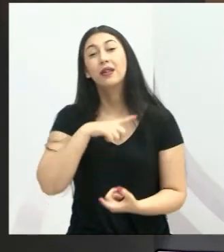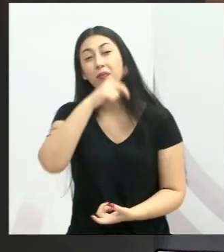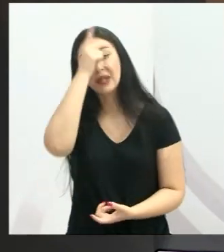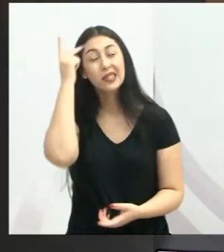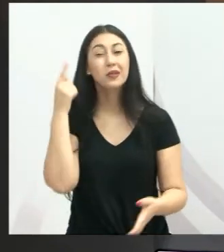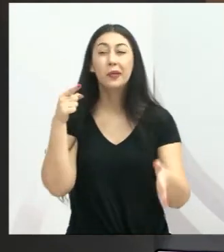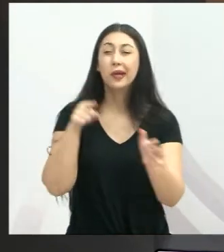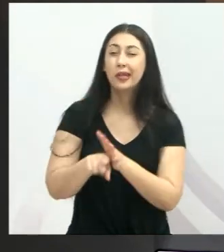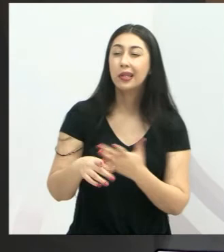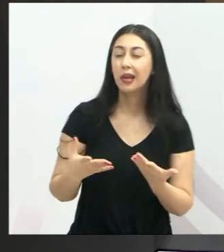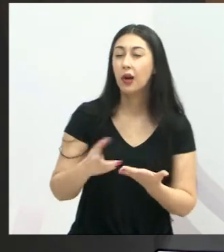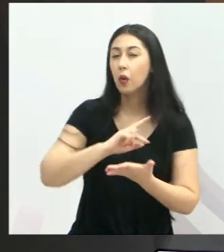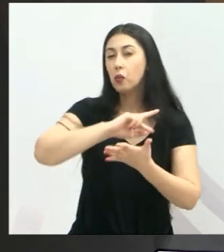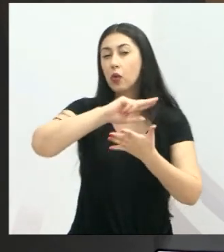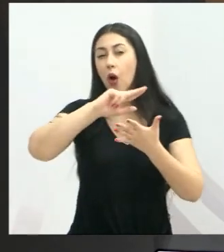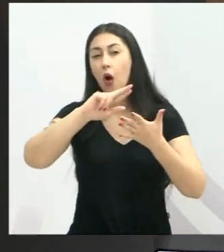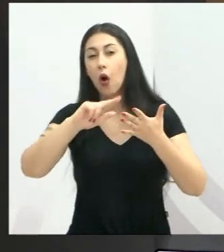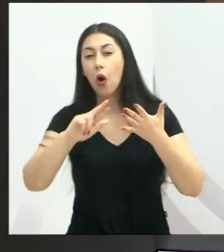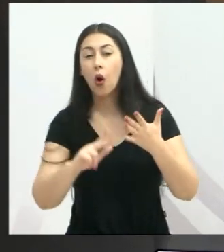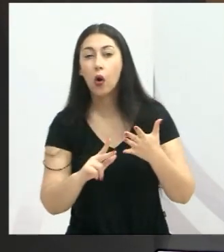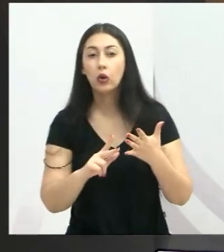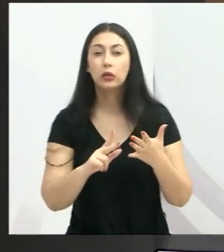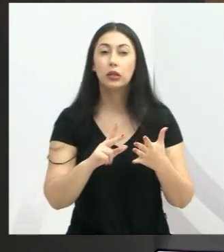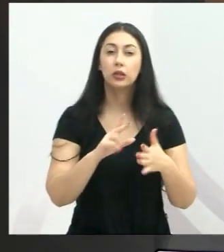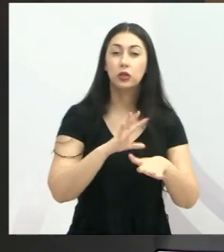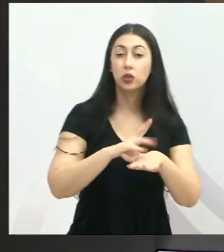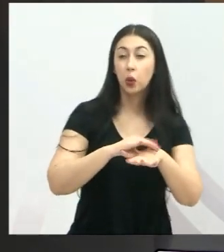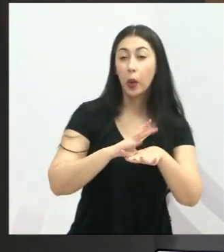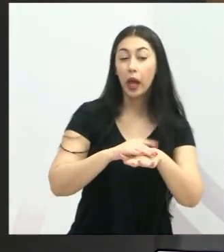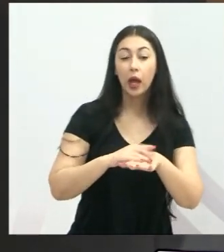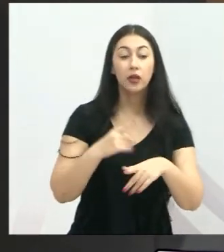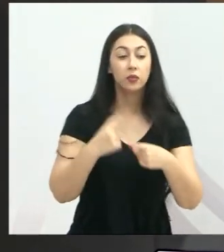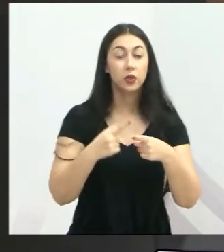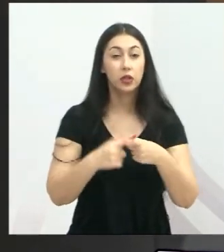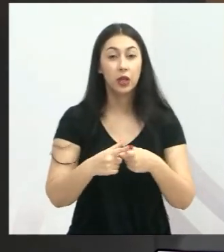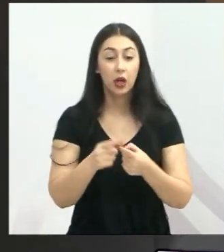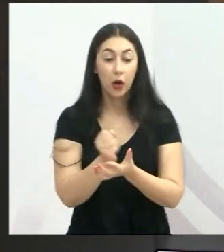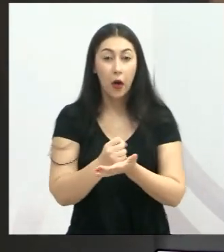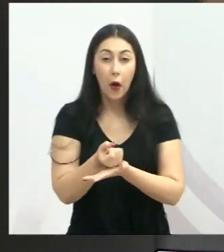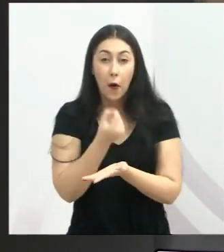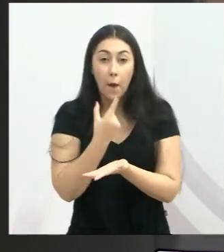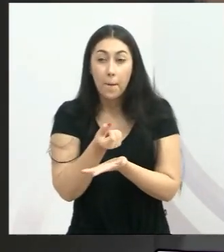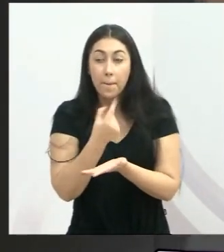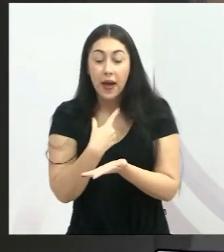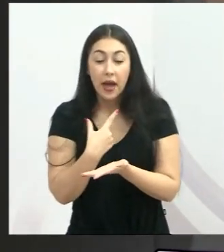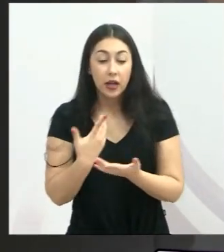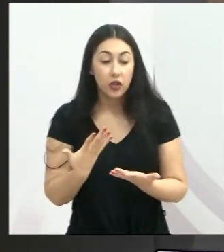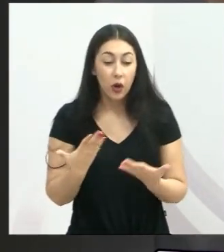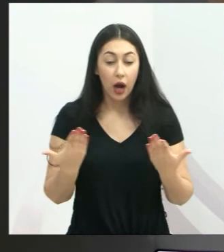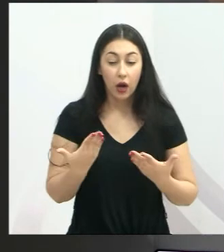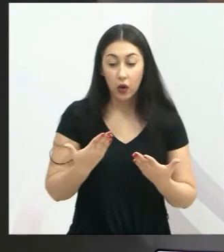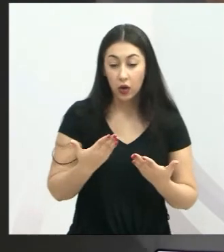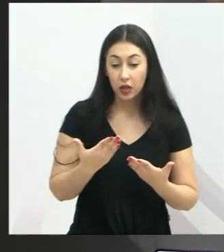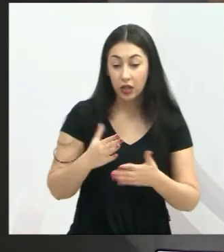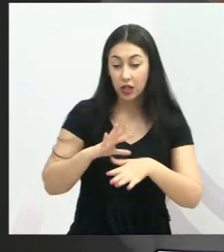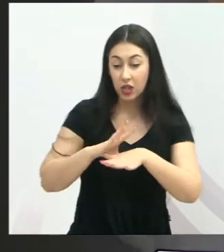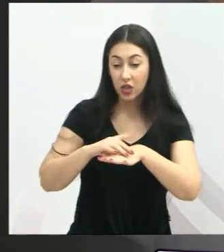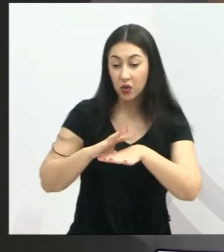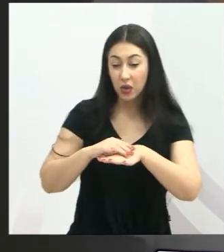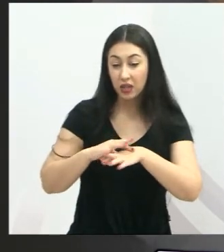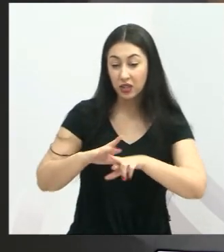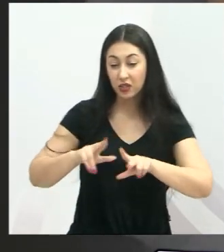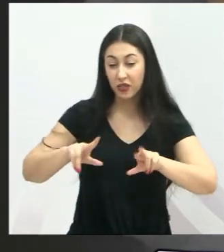de hepatite, por causa de ivermectina, de outros remédios. Não podemos confundir